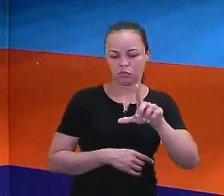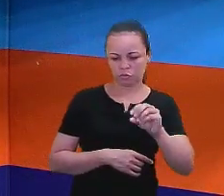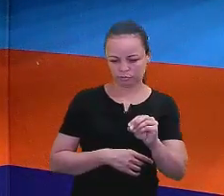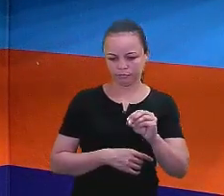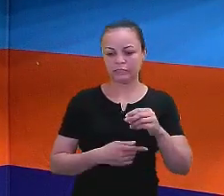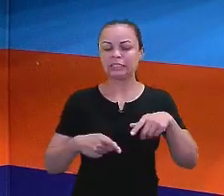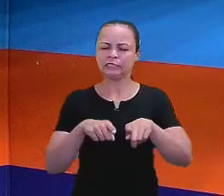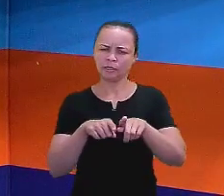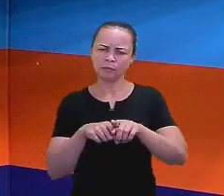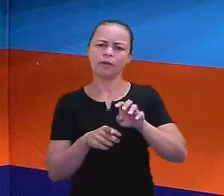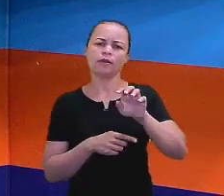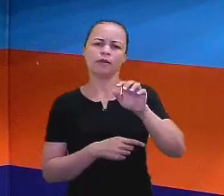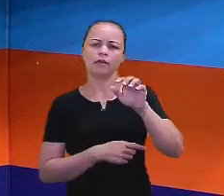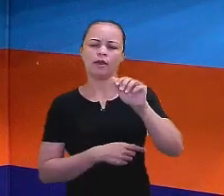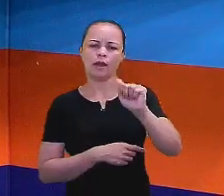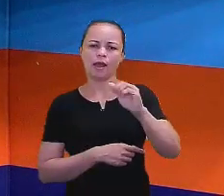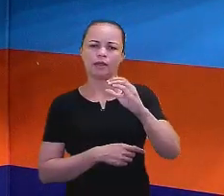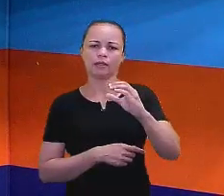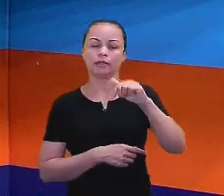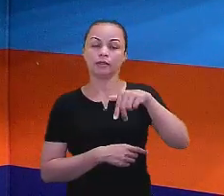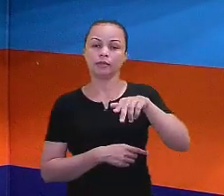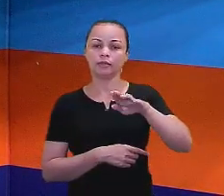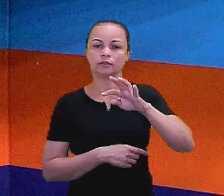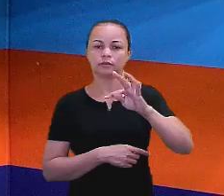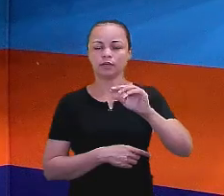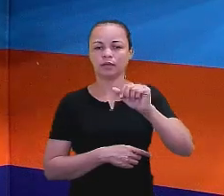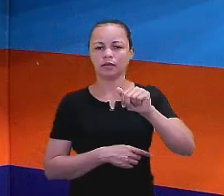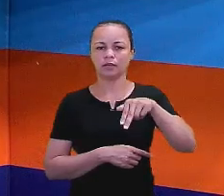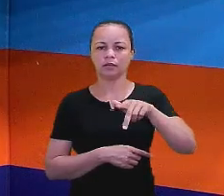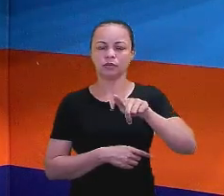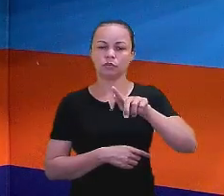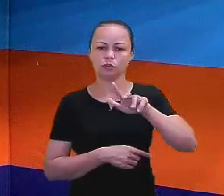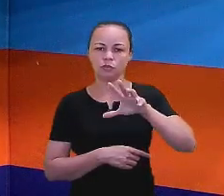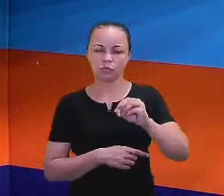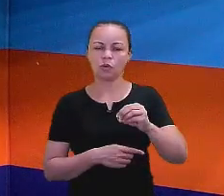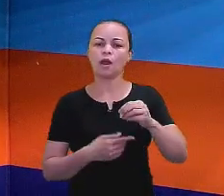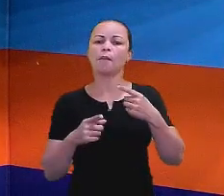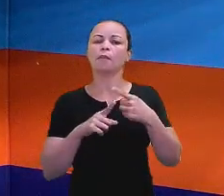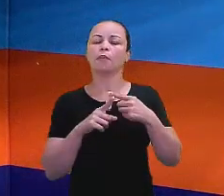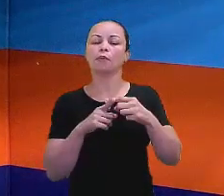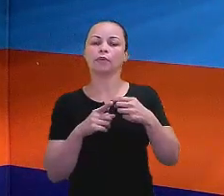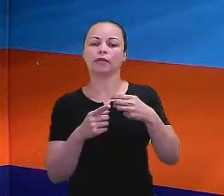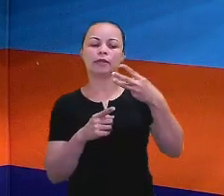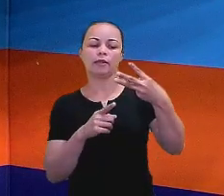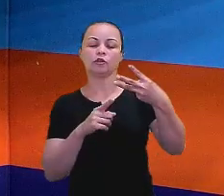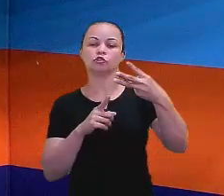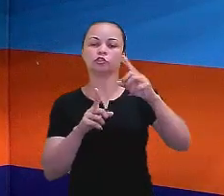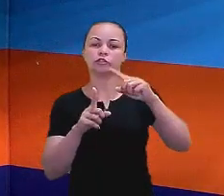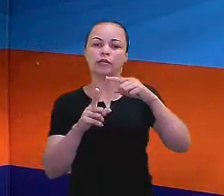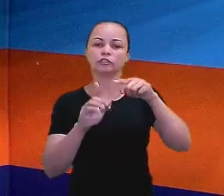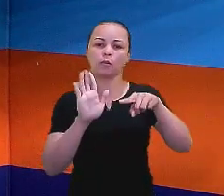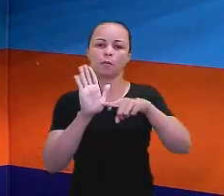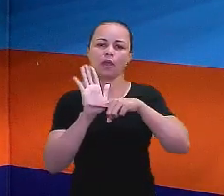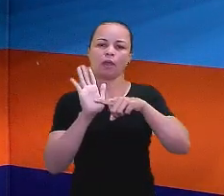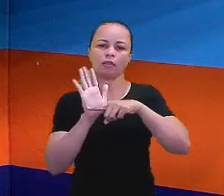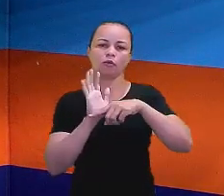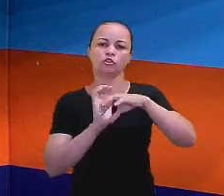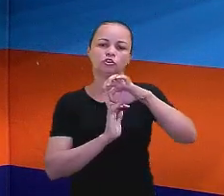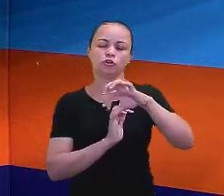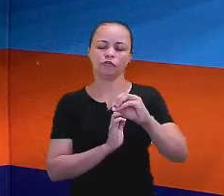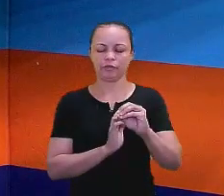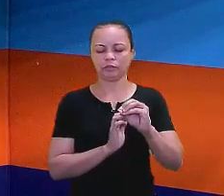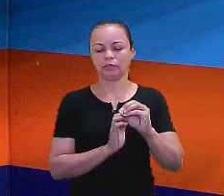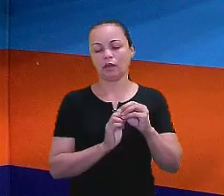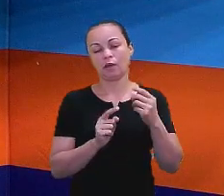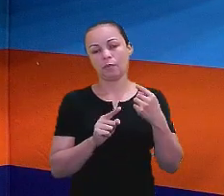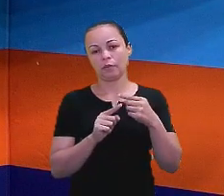acutângulo. Acutângulo por quê? Porque os três ângulos são menores que 90 graus, pois todos os seus ângulos são